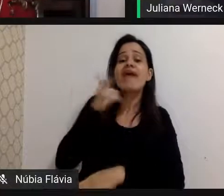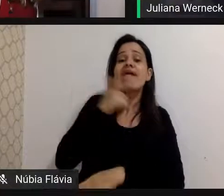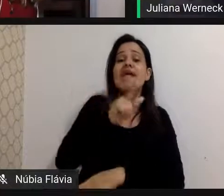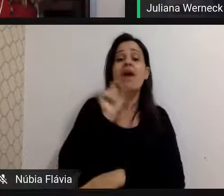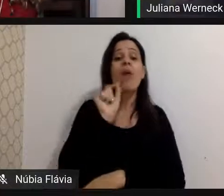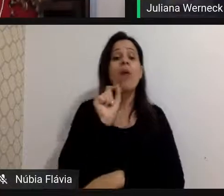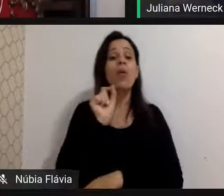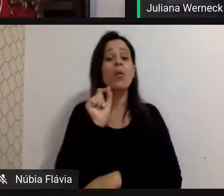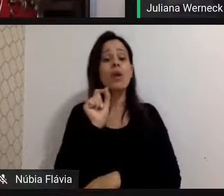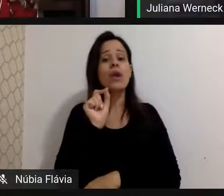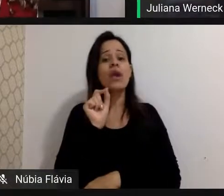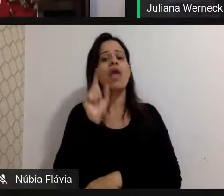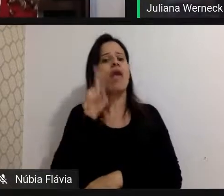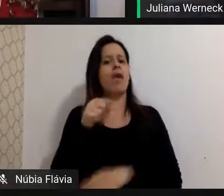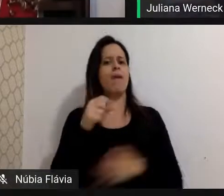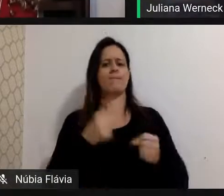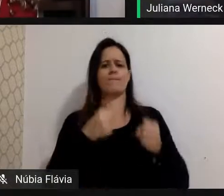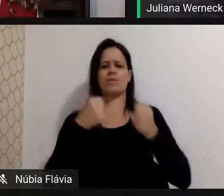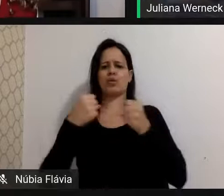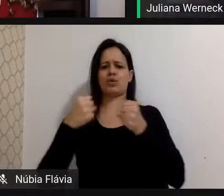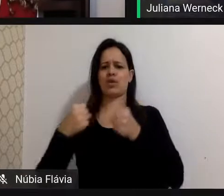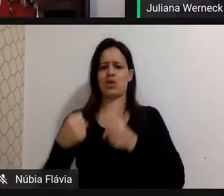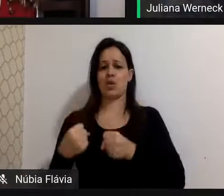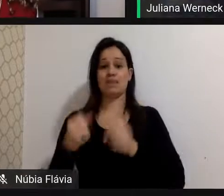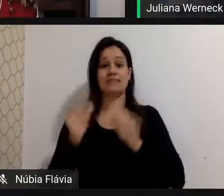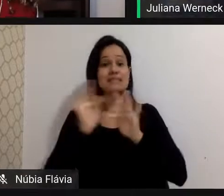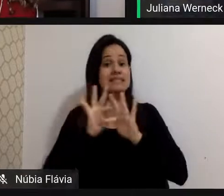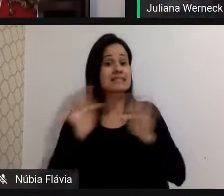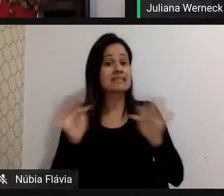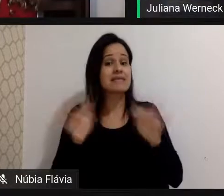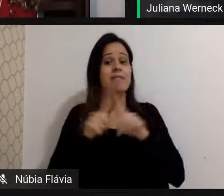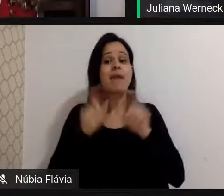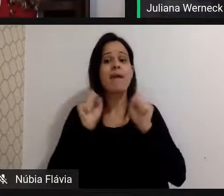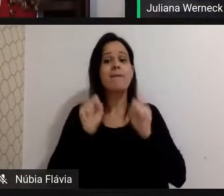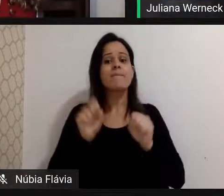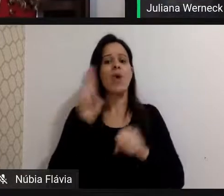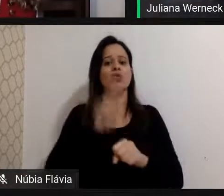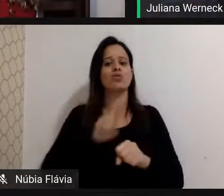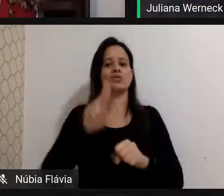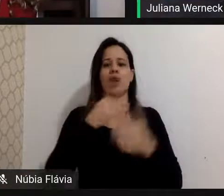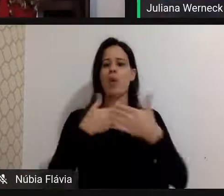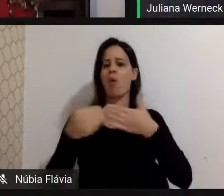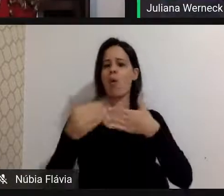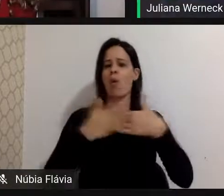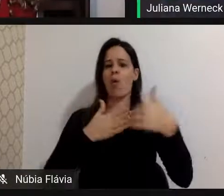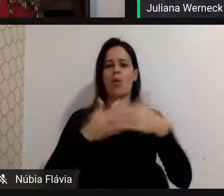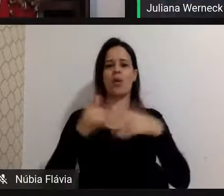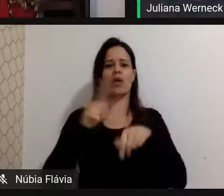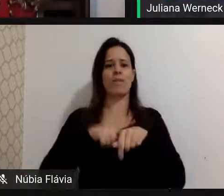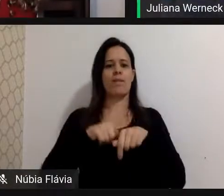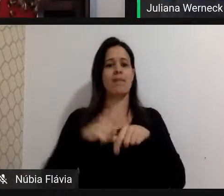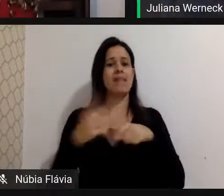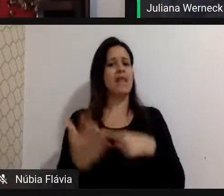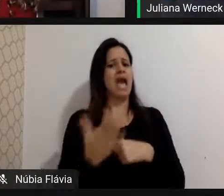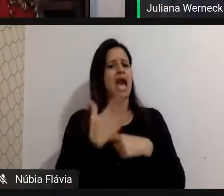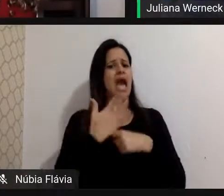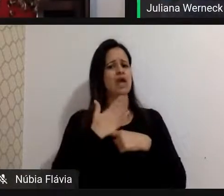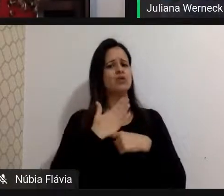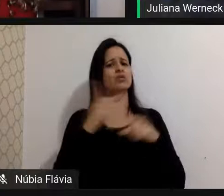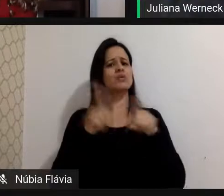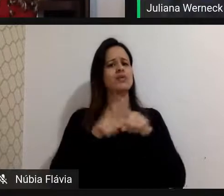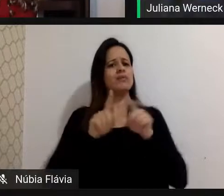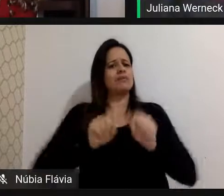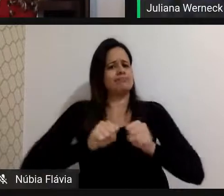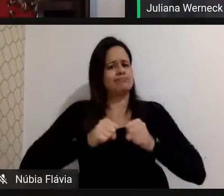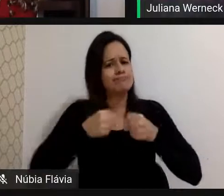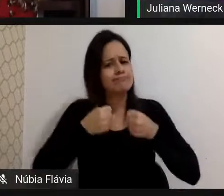novo, né, ela é poderosa e ela é simples, ela pode ser usada por qualquer pessoa em qualquer situação e nos ajuda a sair desse lugar do